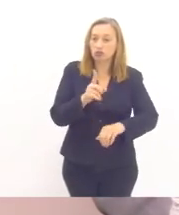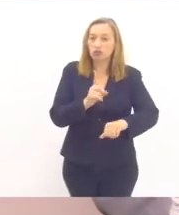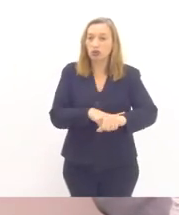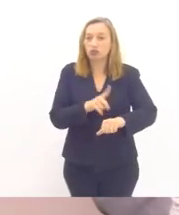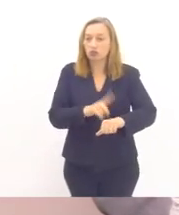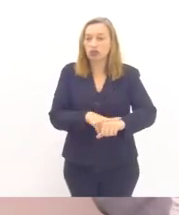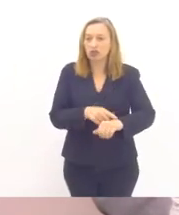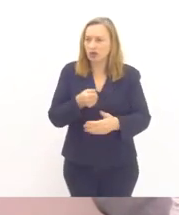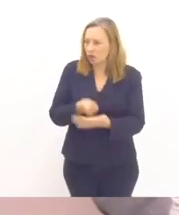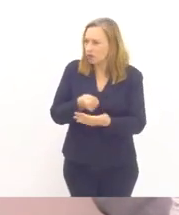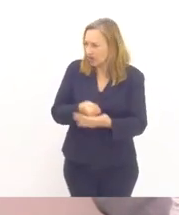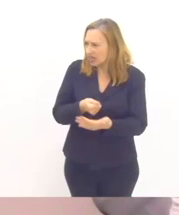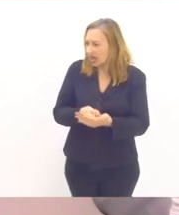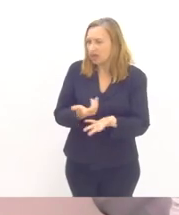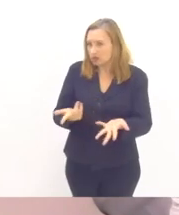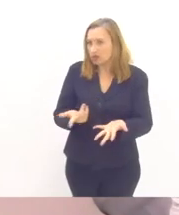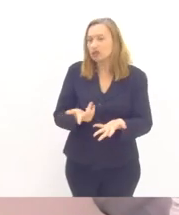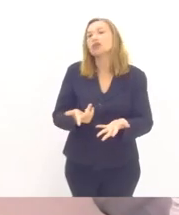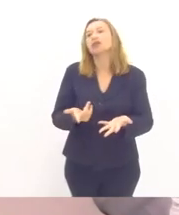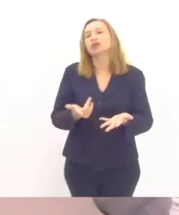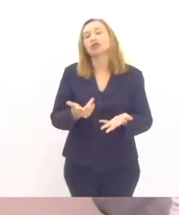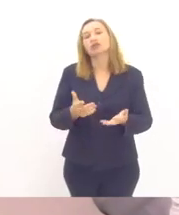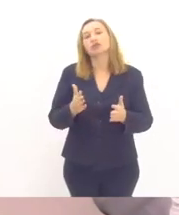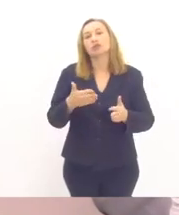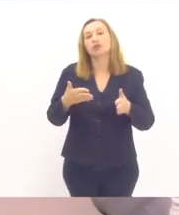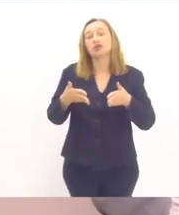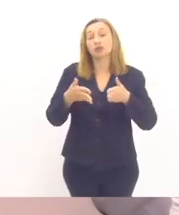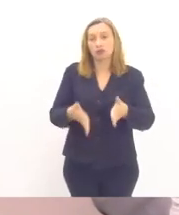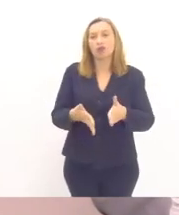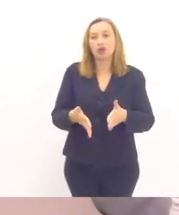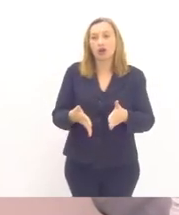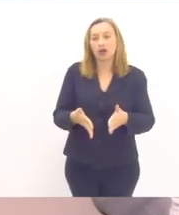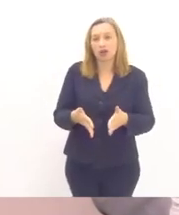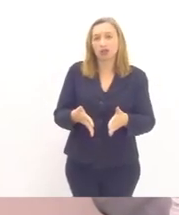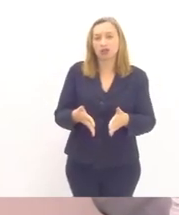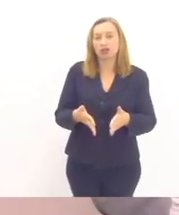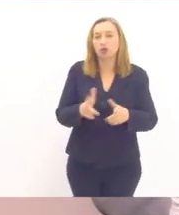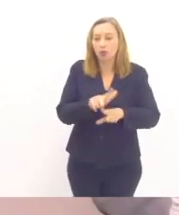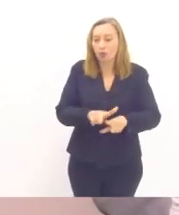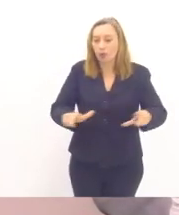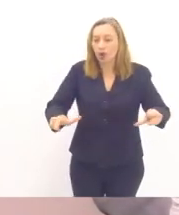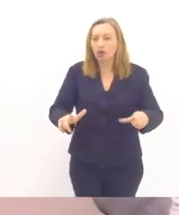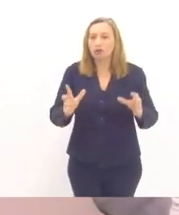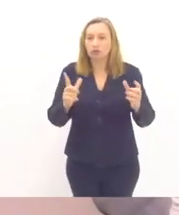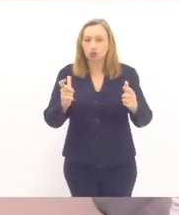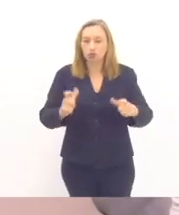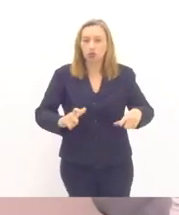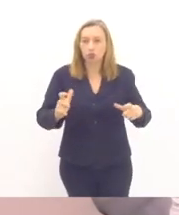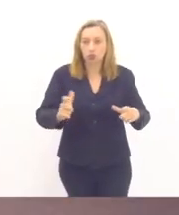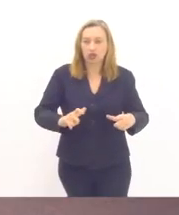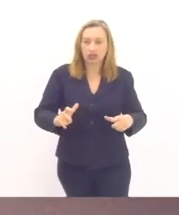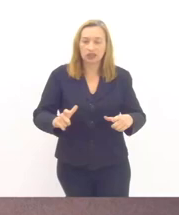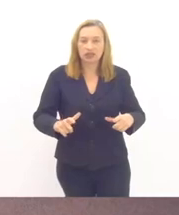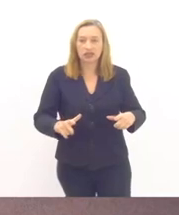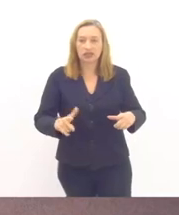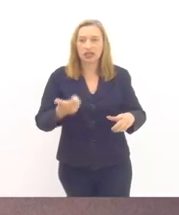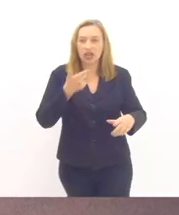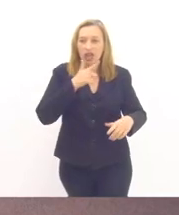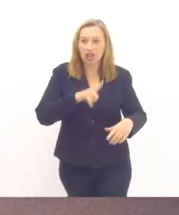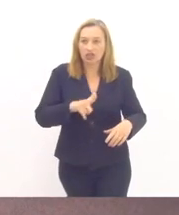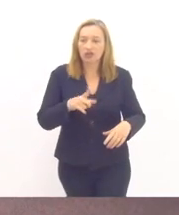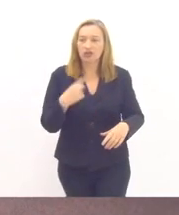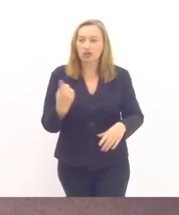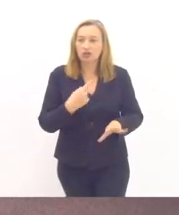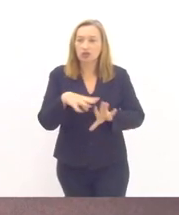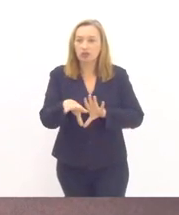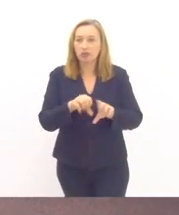foram obrigados. É um dos aspectos que mais reflete o esvaziamento do lugar, né, das línguas, né, na nossa